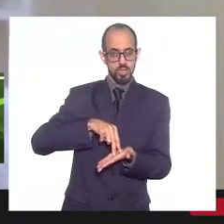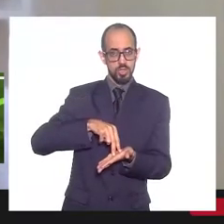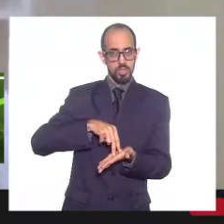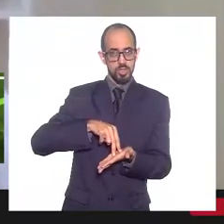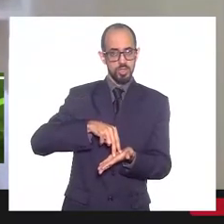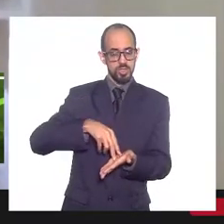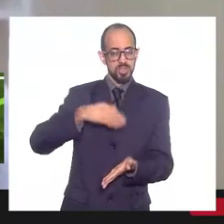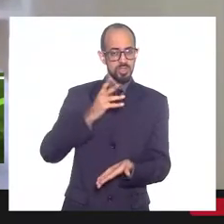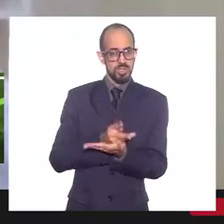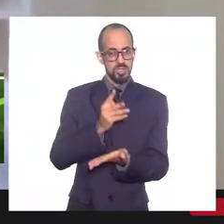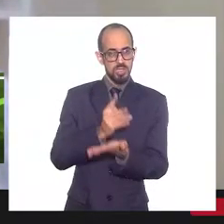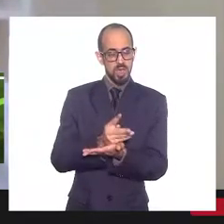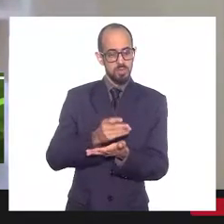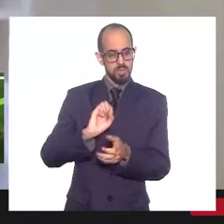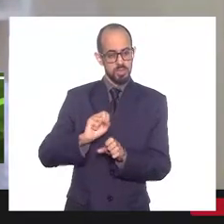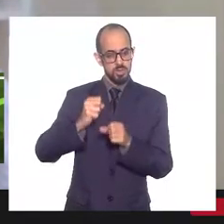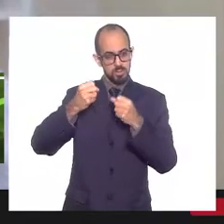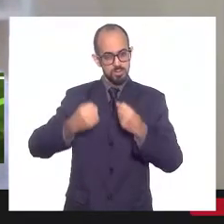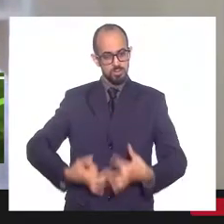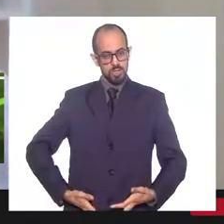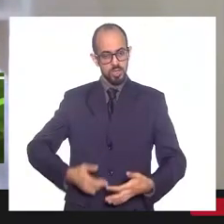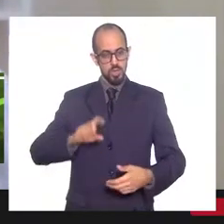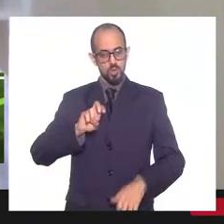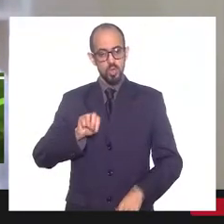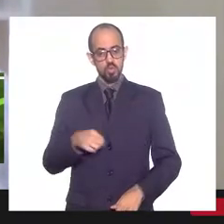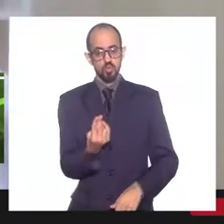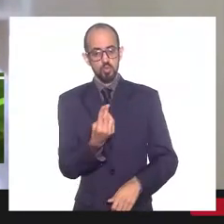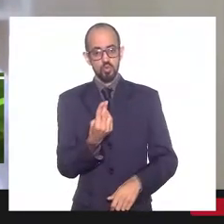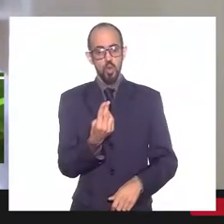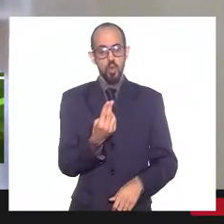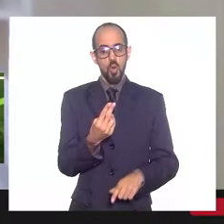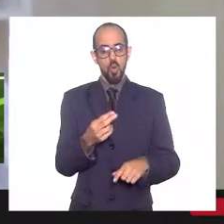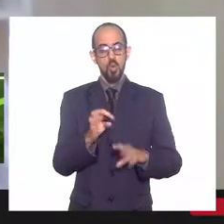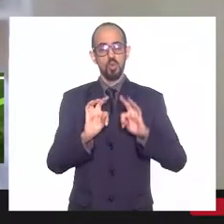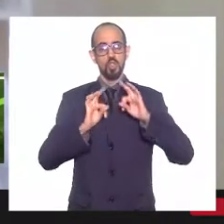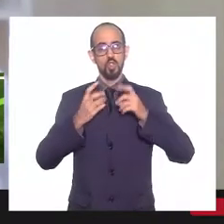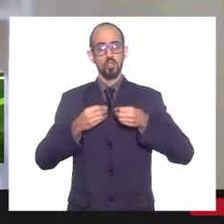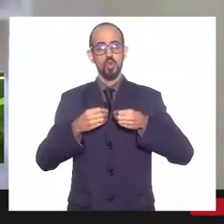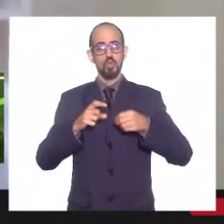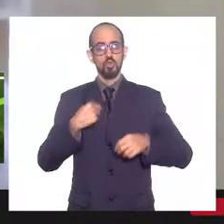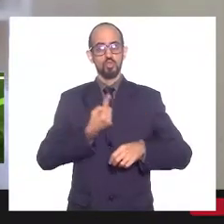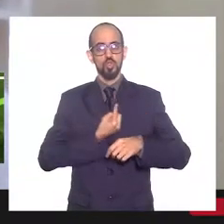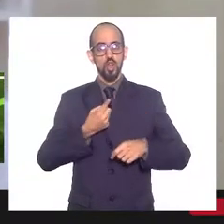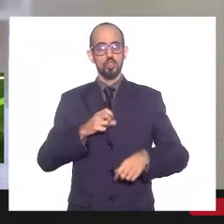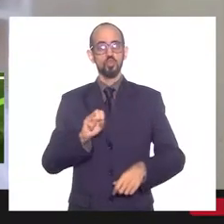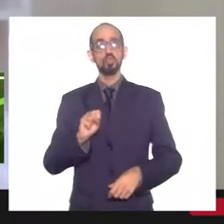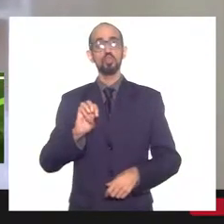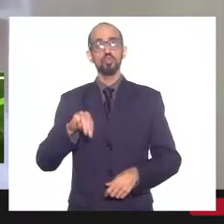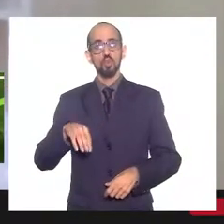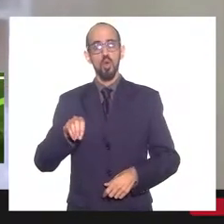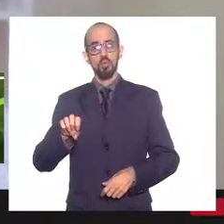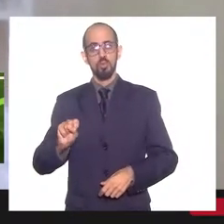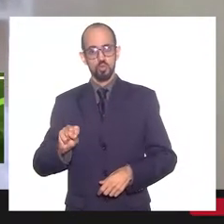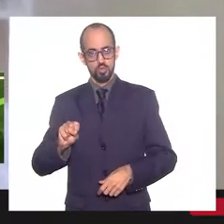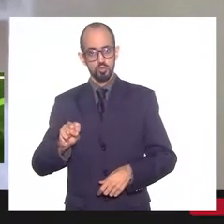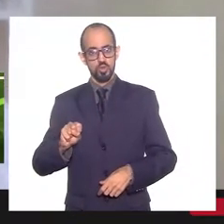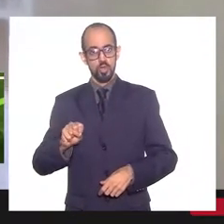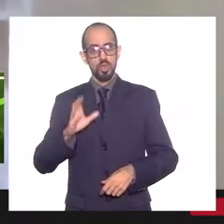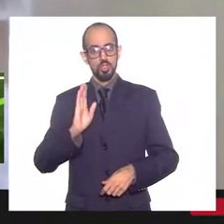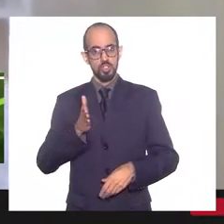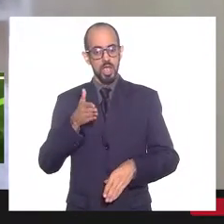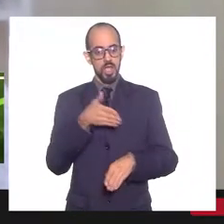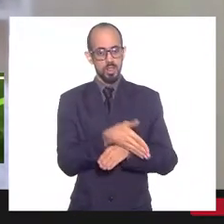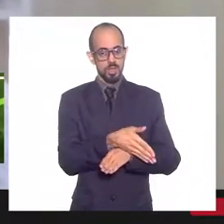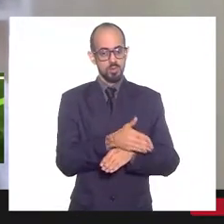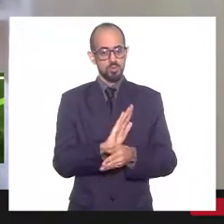estão esfregando o Punto eu sou porque nós somos já passamos por algumas casas